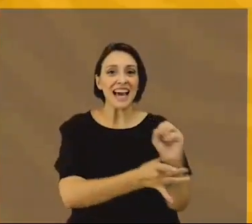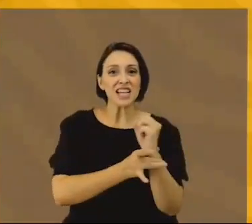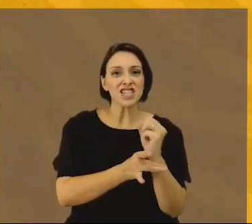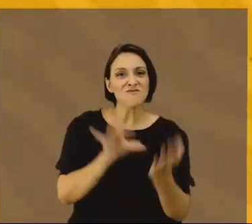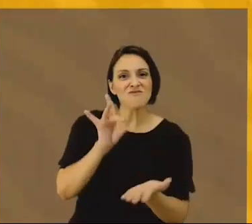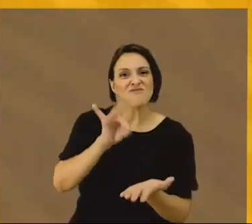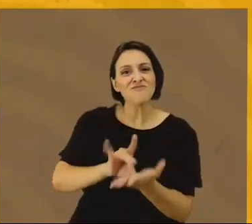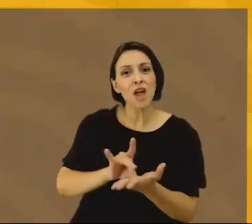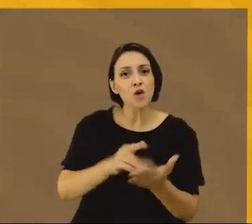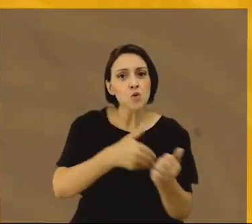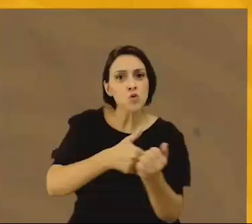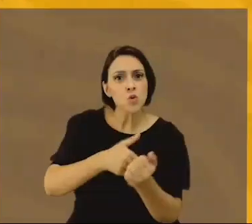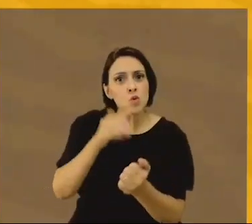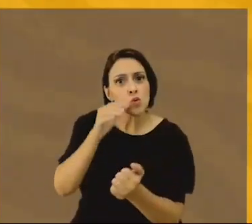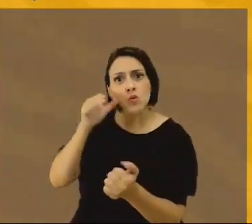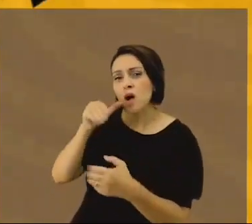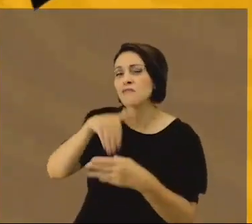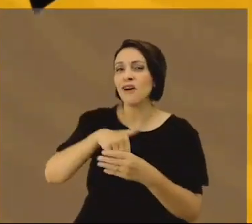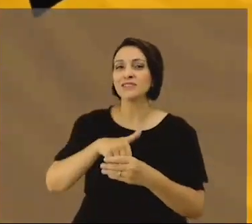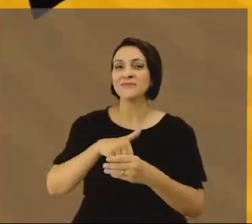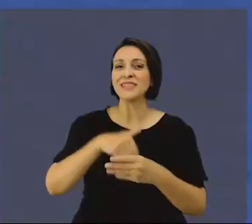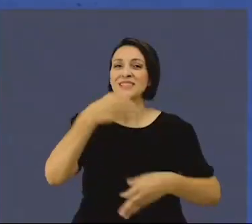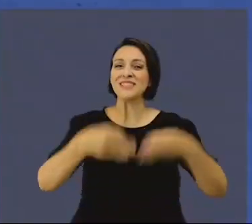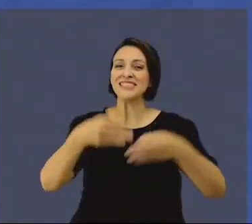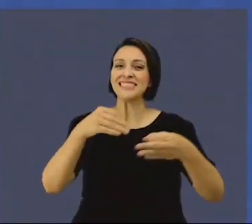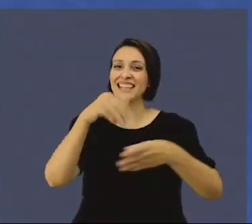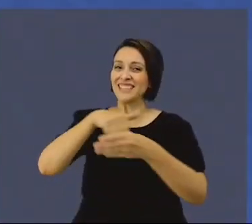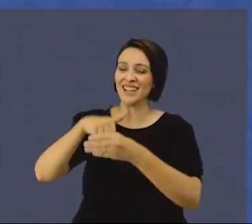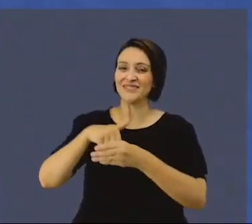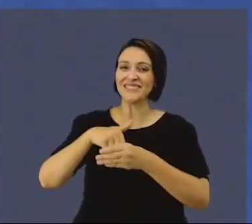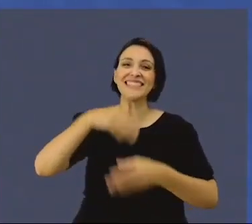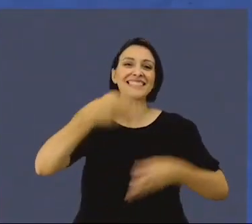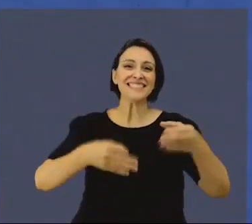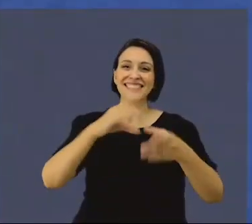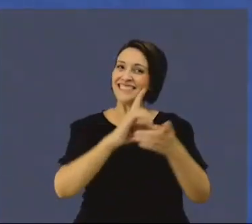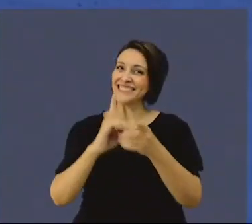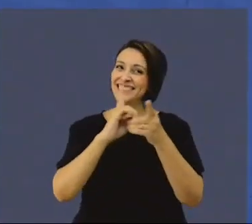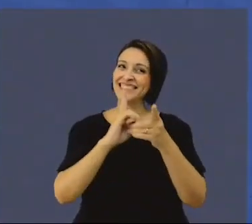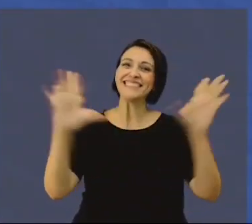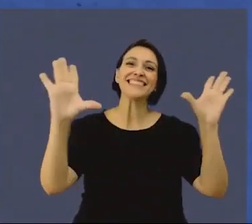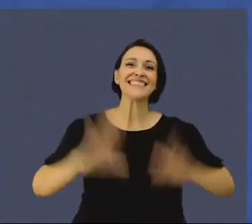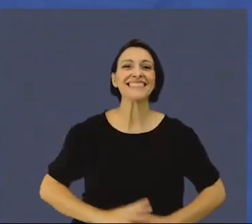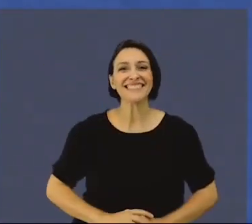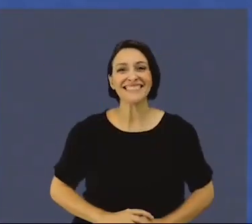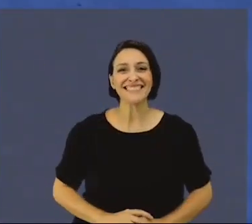garante a integridade e sigilo do seu voto. Justiça Eleitoral, a justiça da democracia.